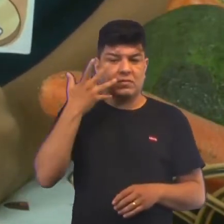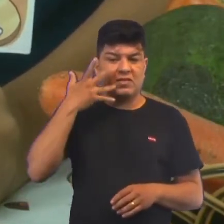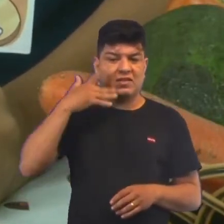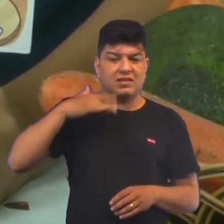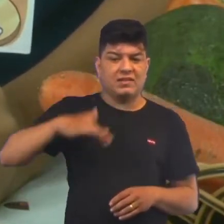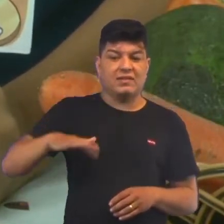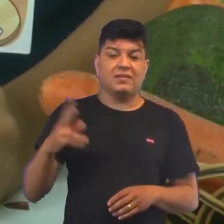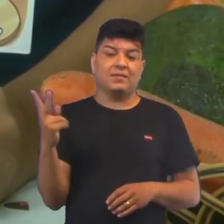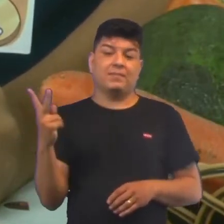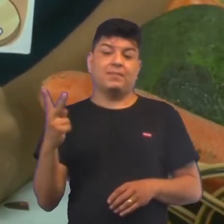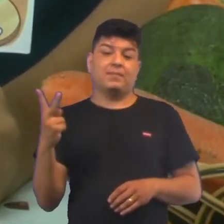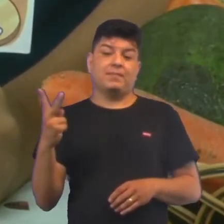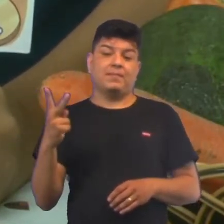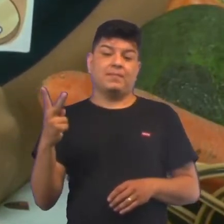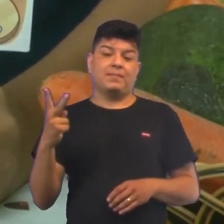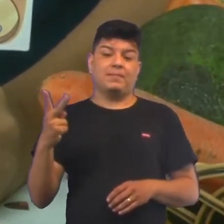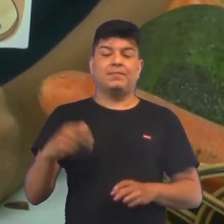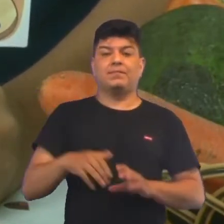crianças.